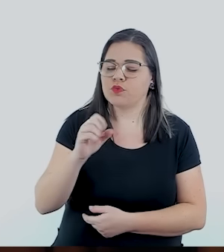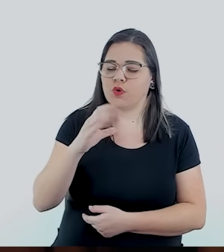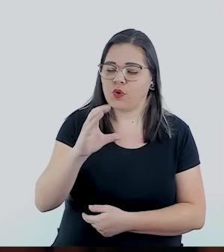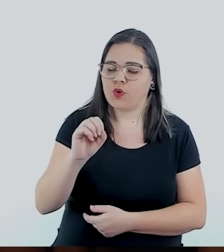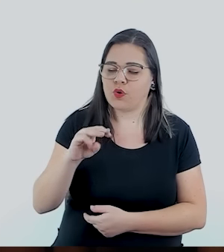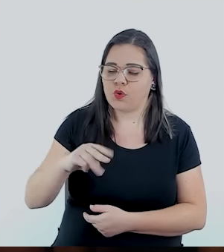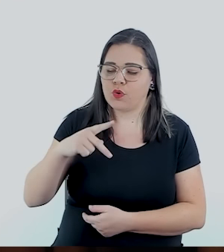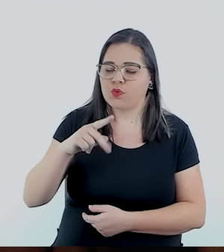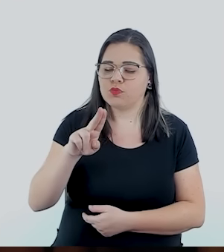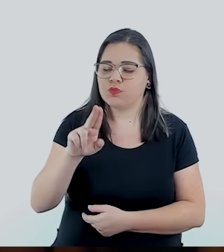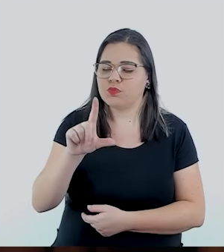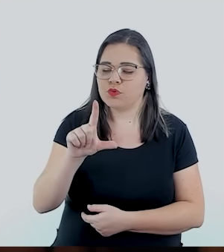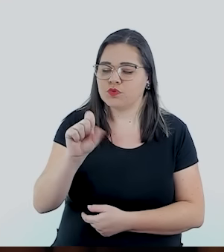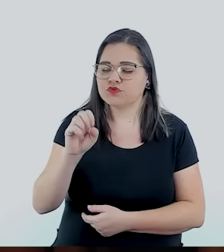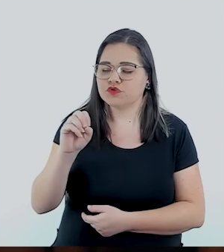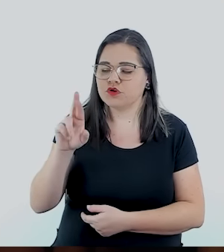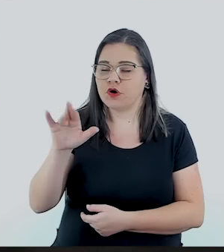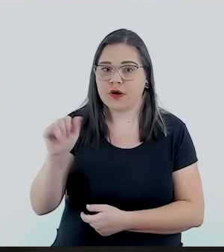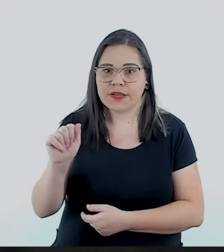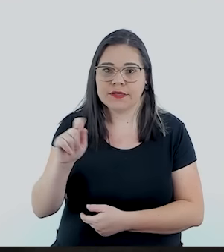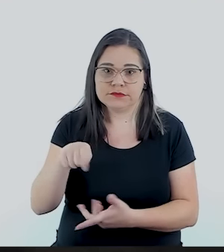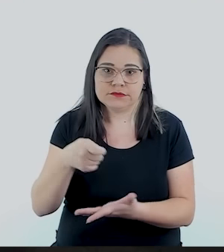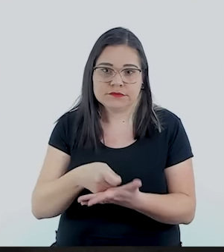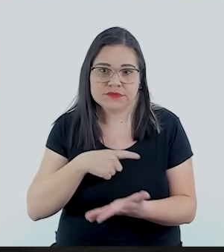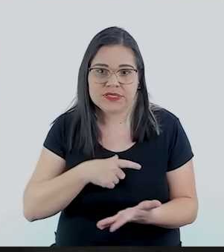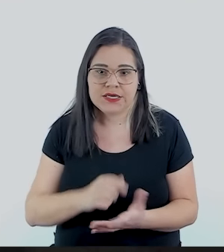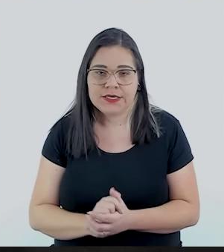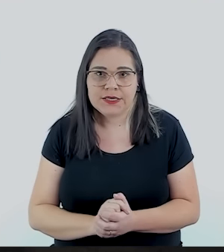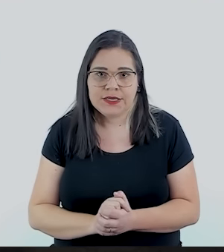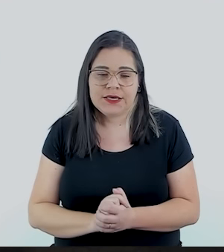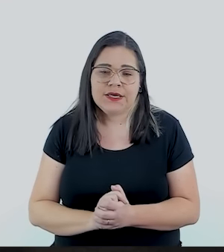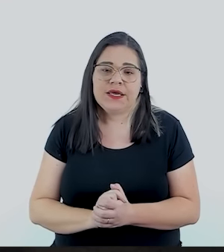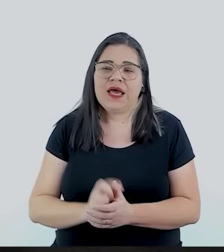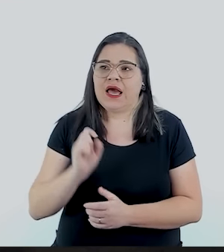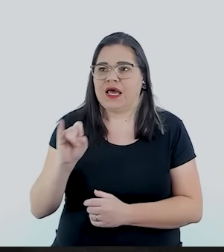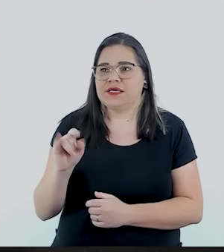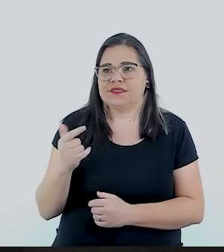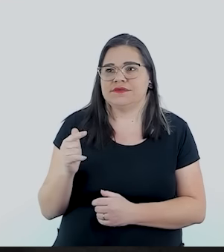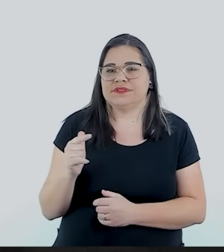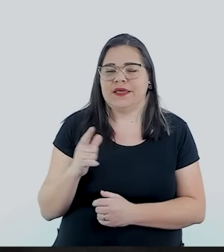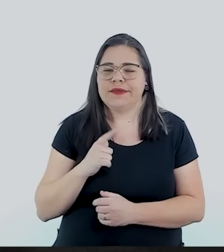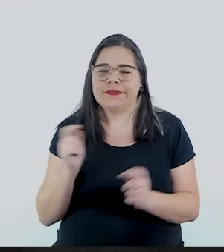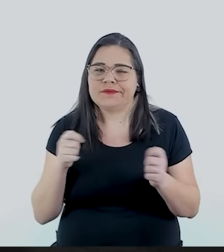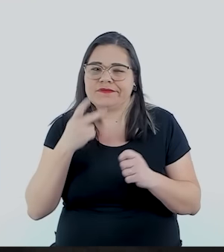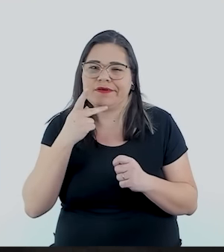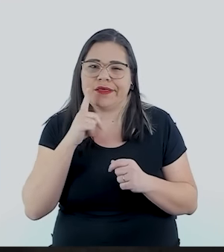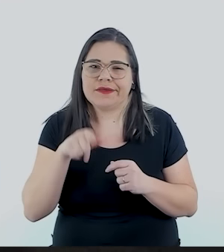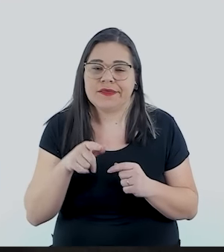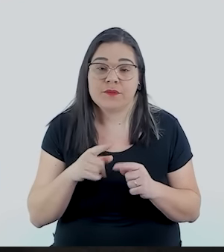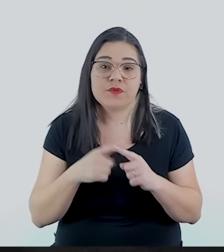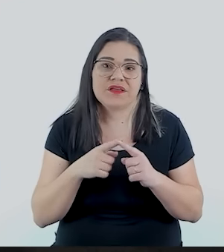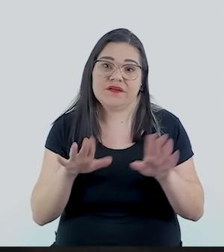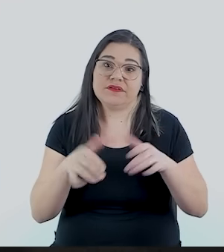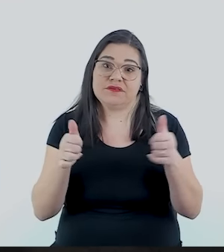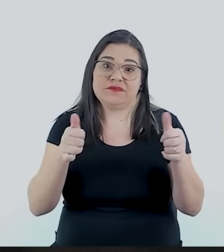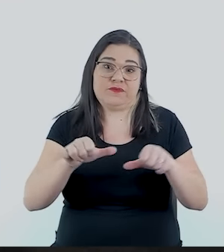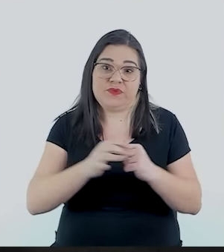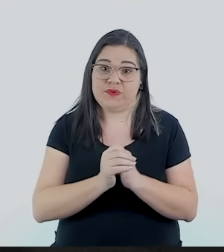tem a prática muito comum chegou numa certa idade exato se não tá estabelecido tá ali na entrelinha exato que às vezes é